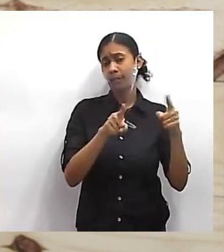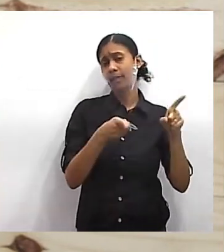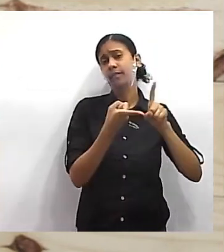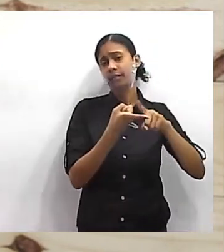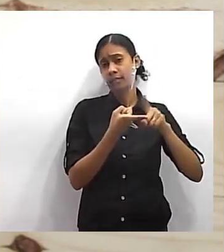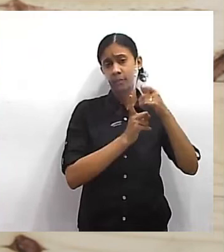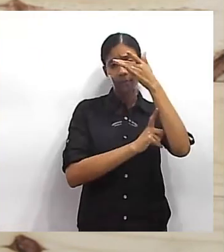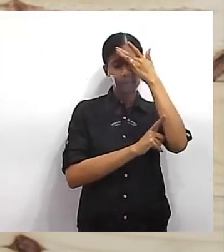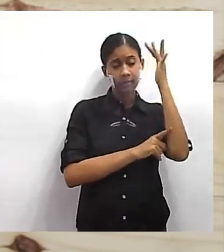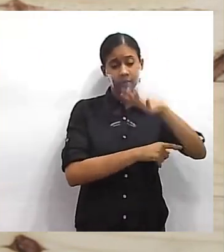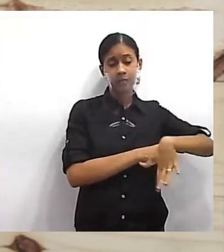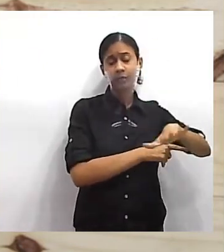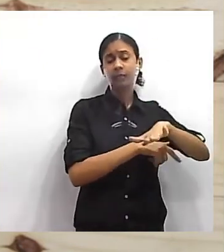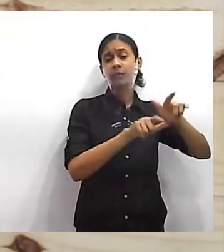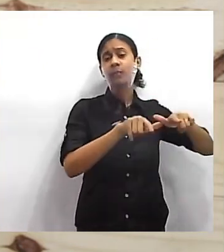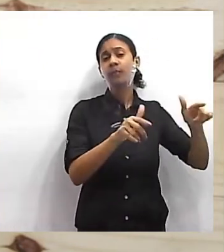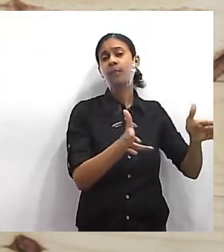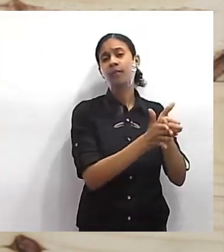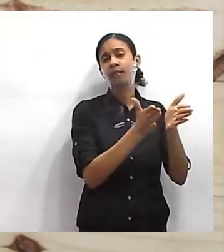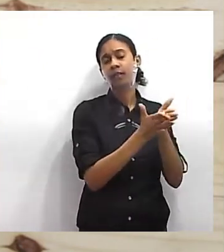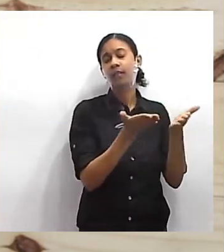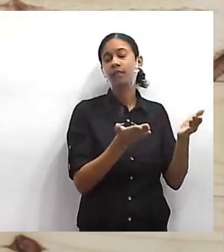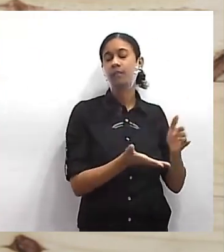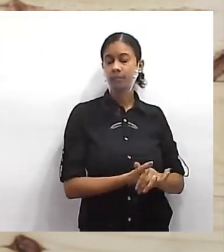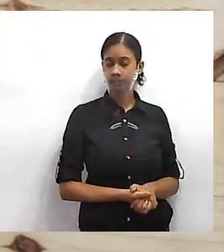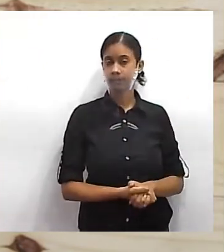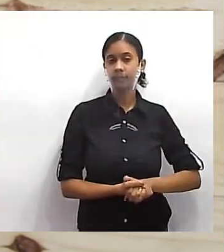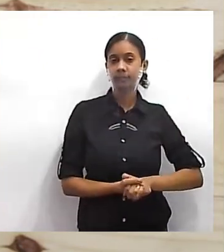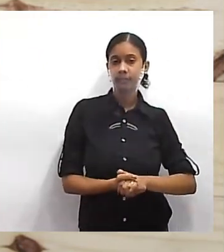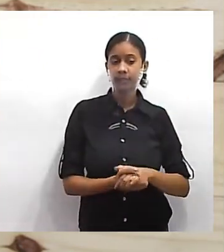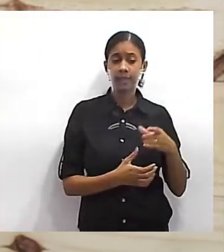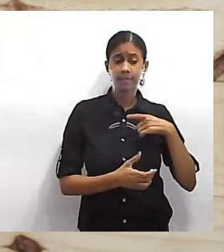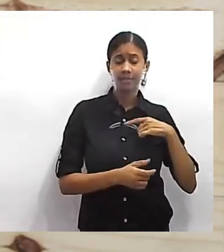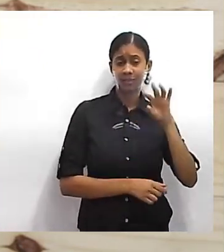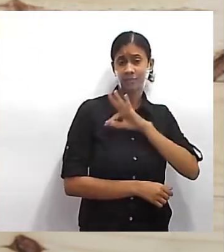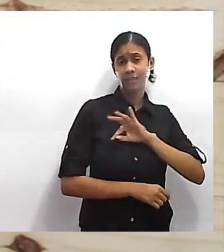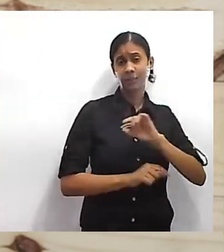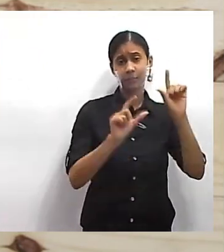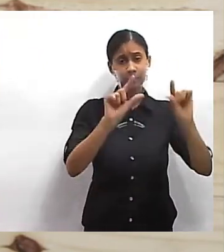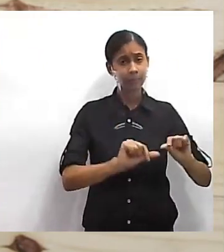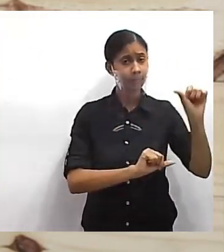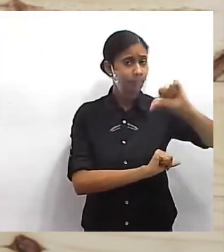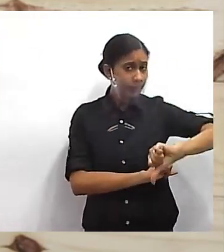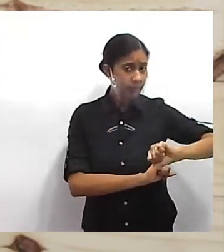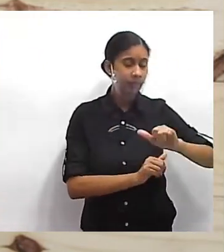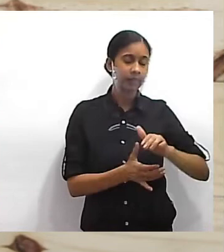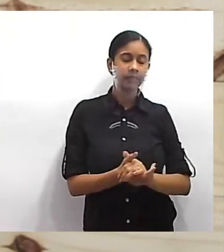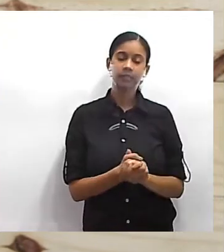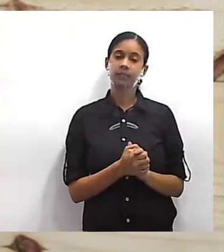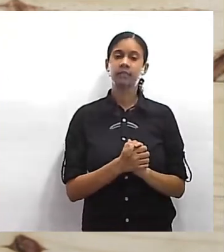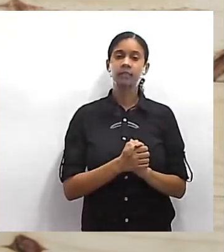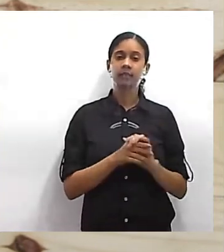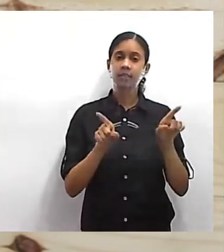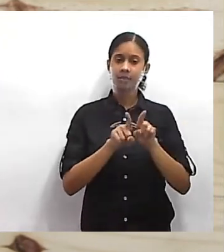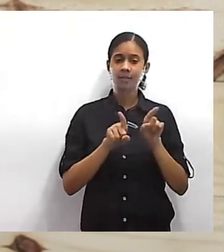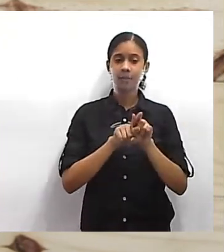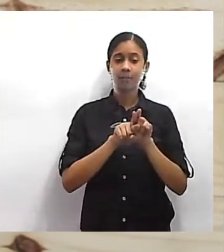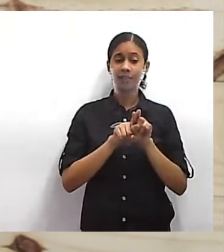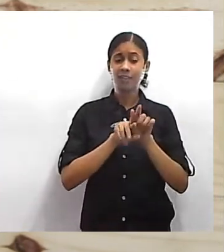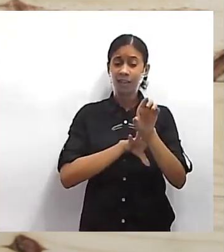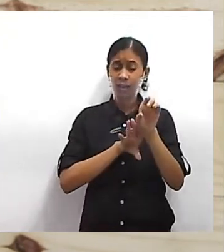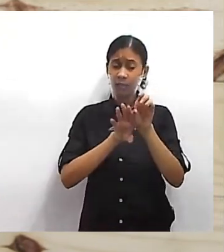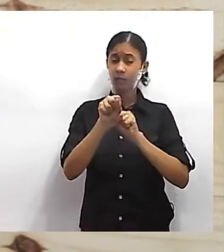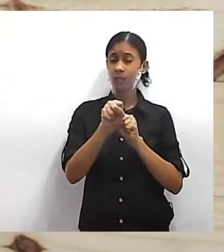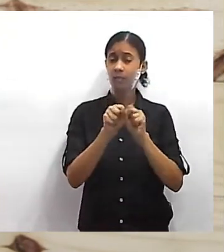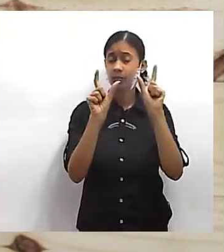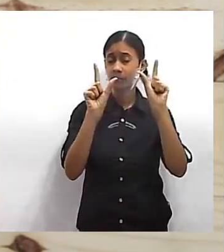nos guetos, em sua maioria estão nos guetos, têm os piores salários, as piores formações, não